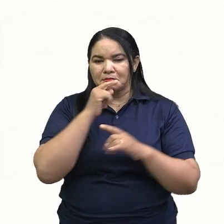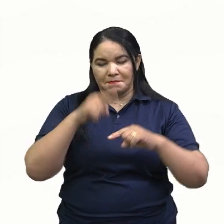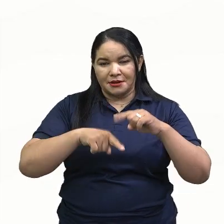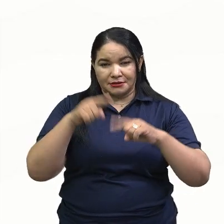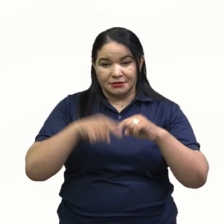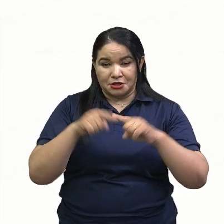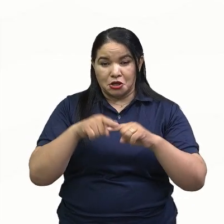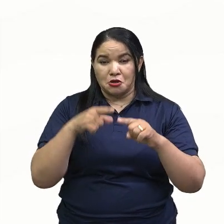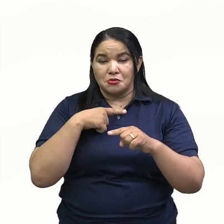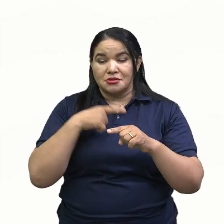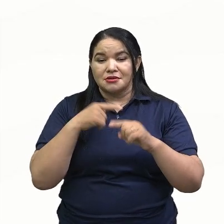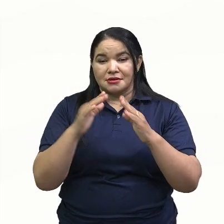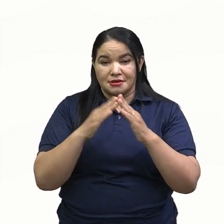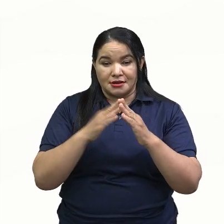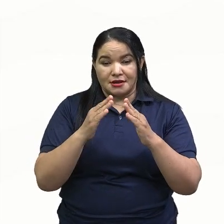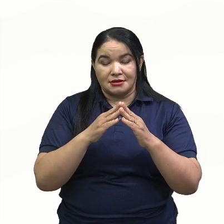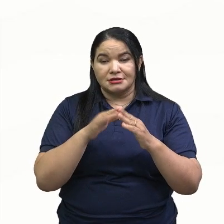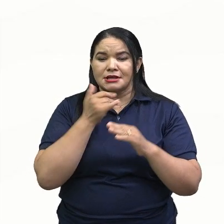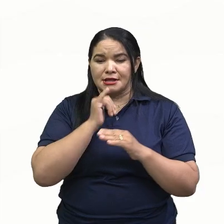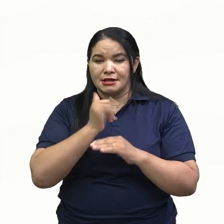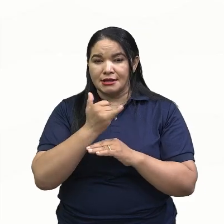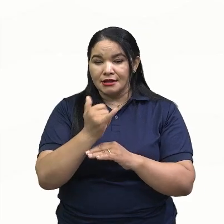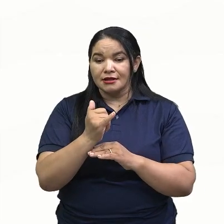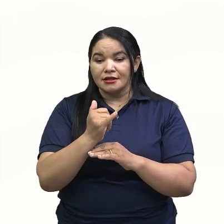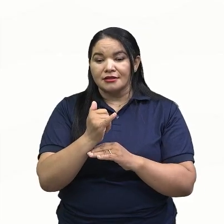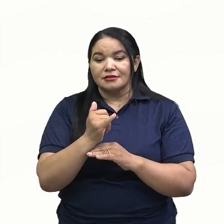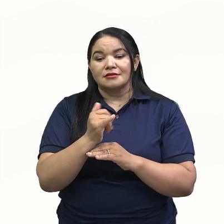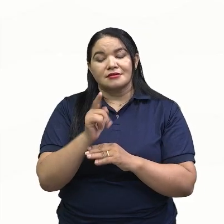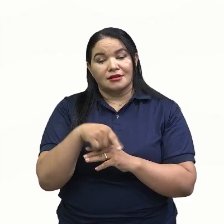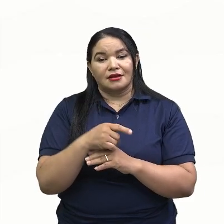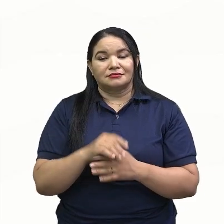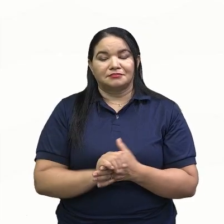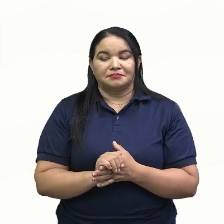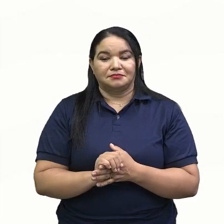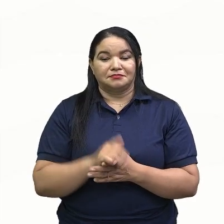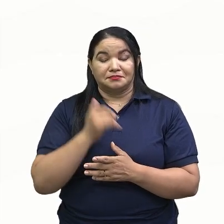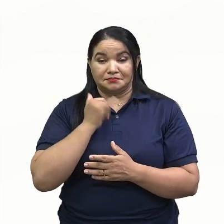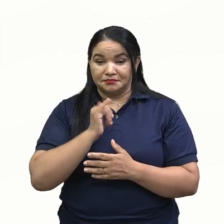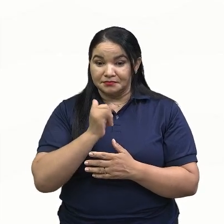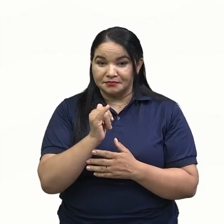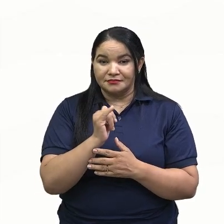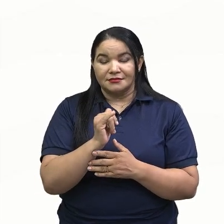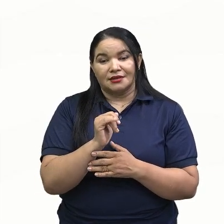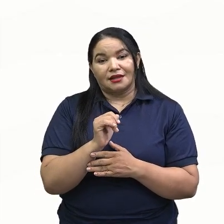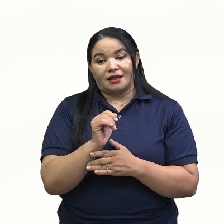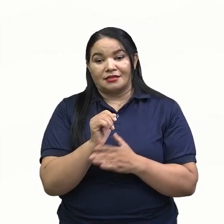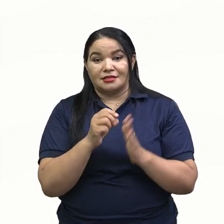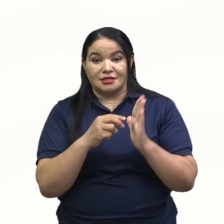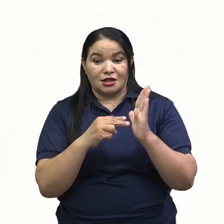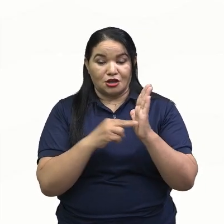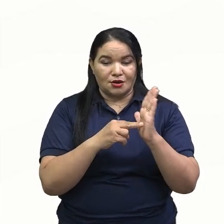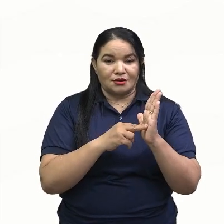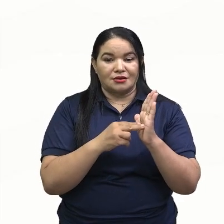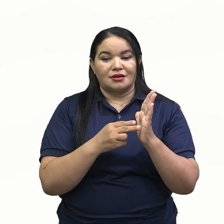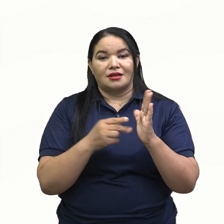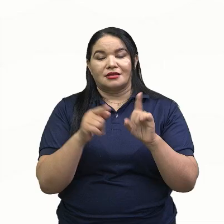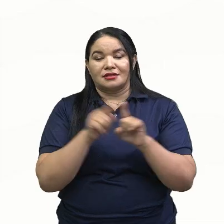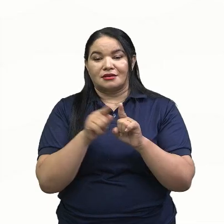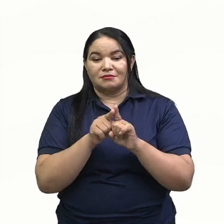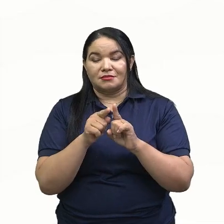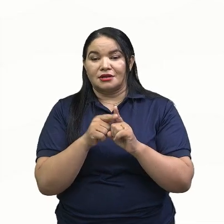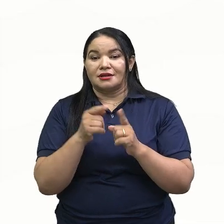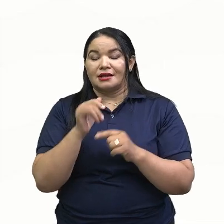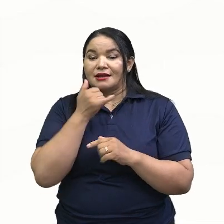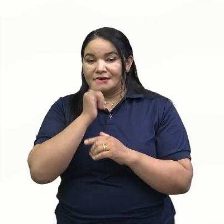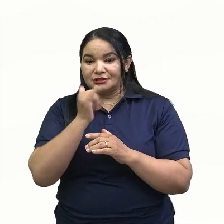imaginar no esquema, energia elétrica, como força tomada, são a eletricidade que chega na